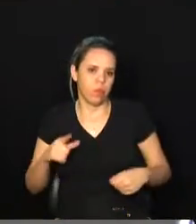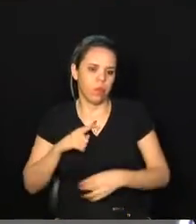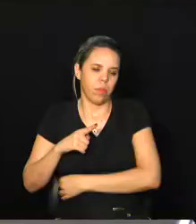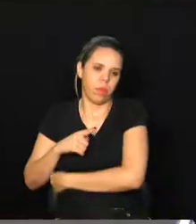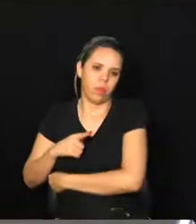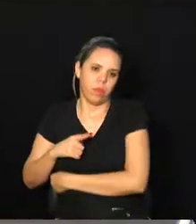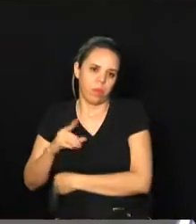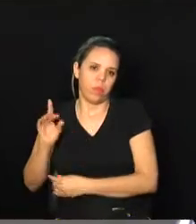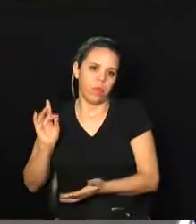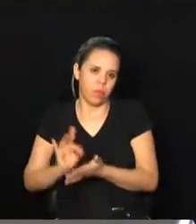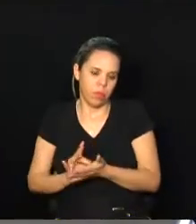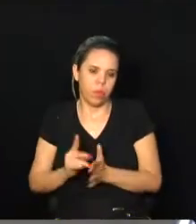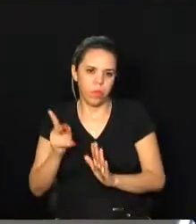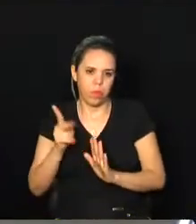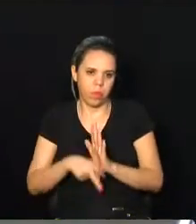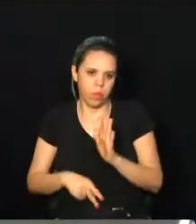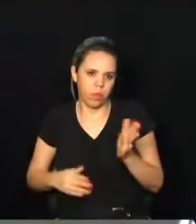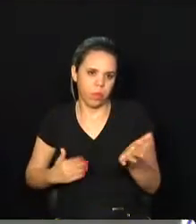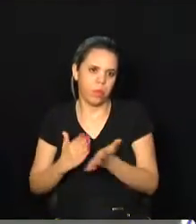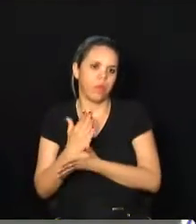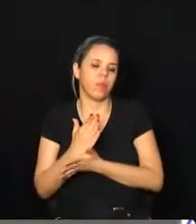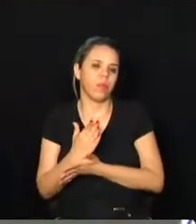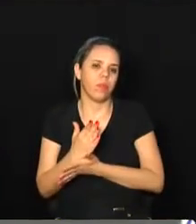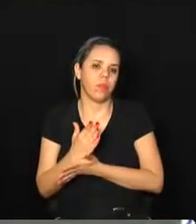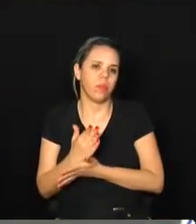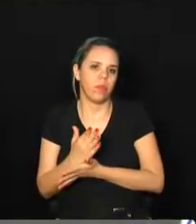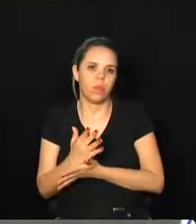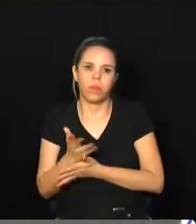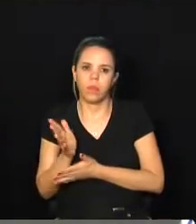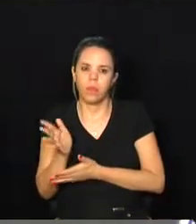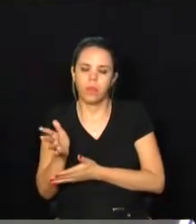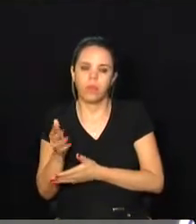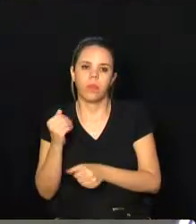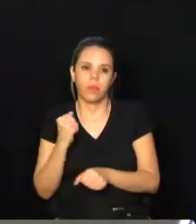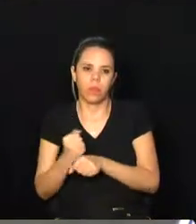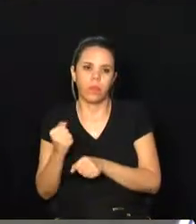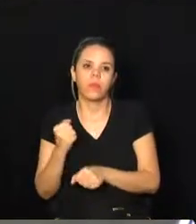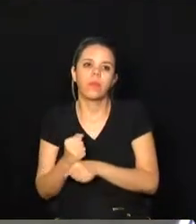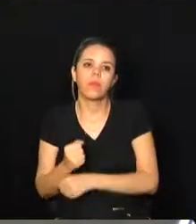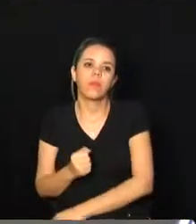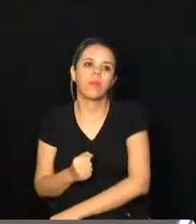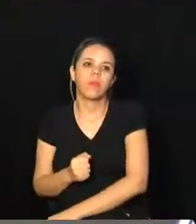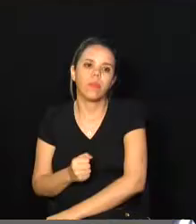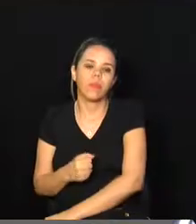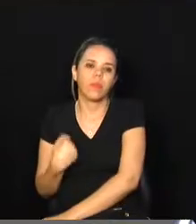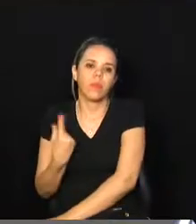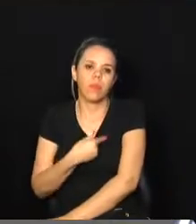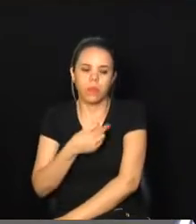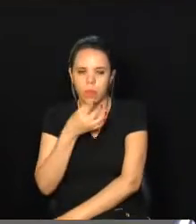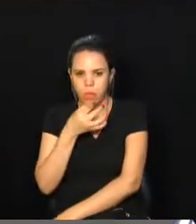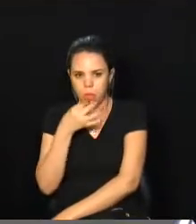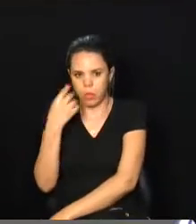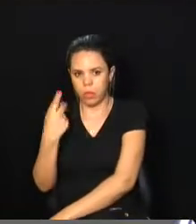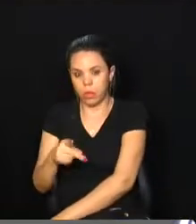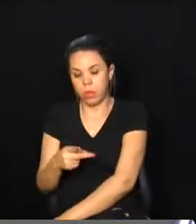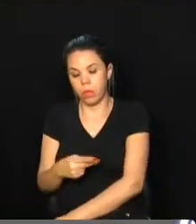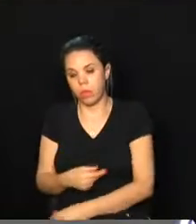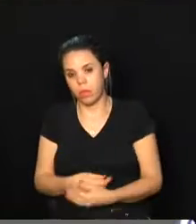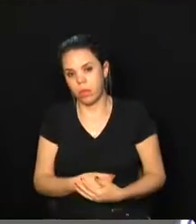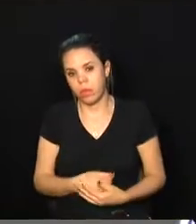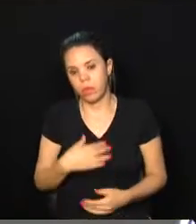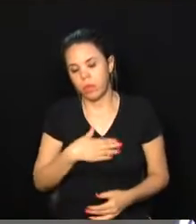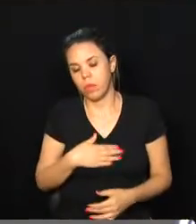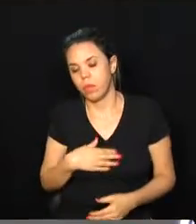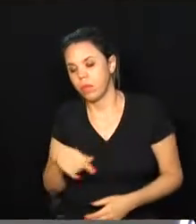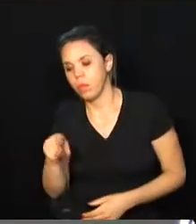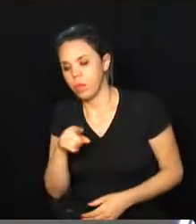realmente o projeto aprovado. Enquanto isso, você já está com a obra em andamento. Essa foi a nossa sugestão para eles. Eles